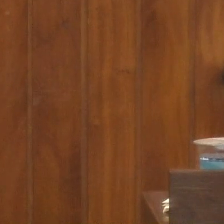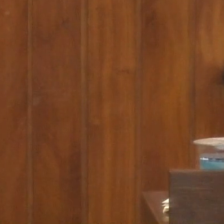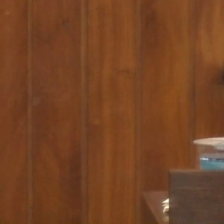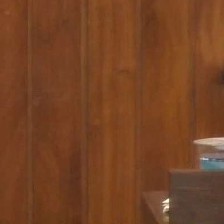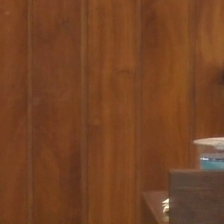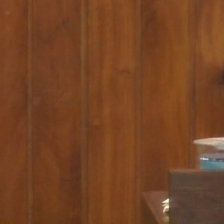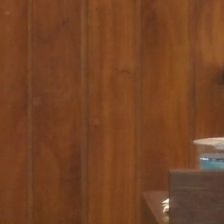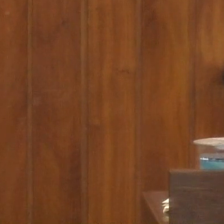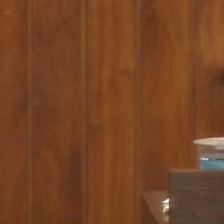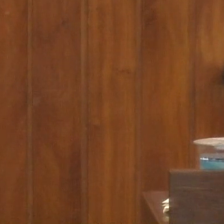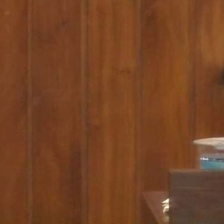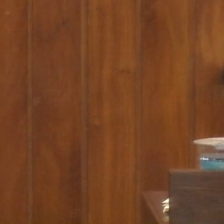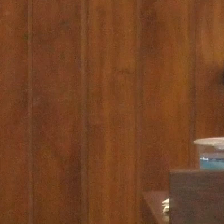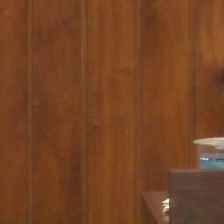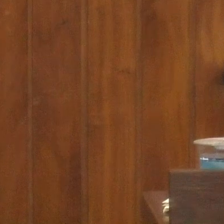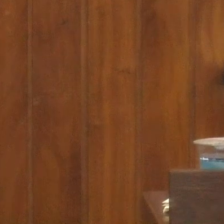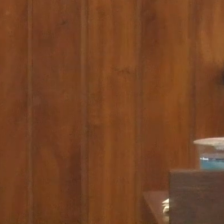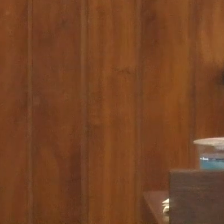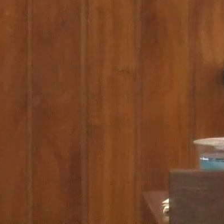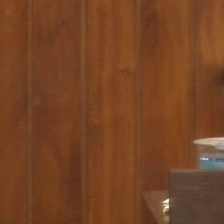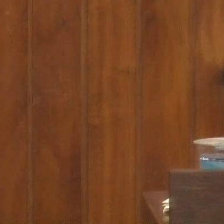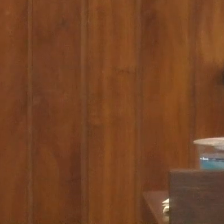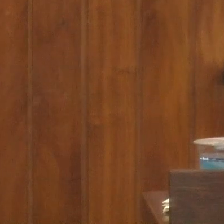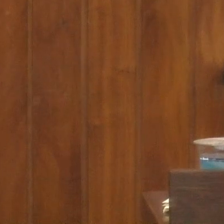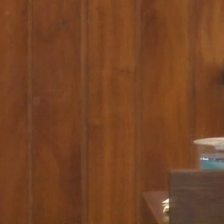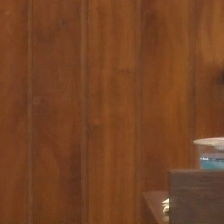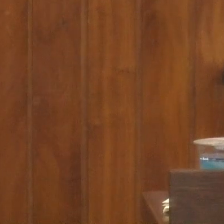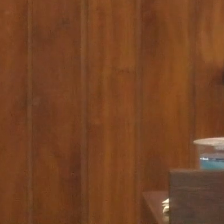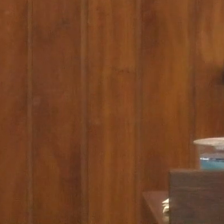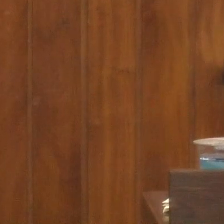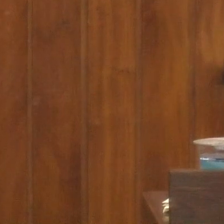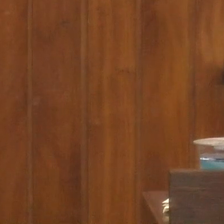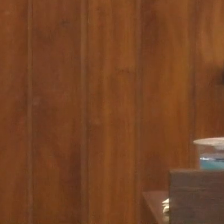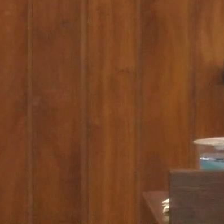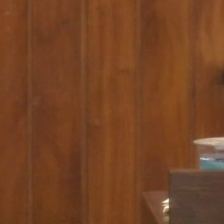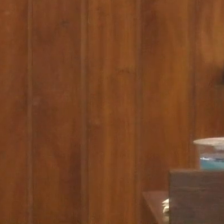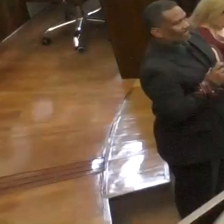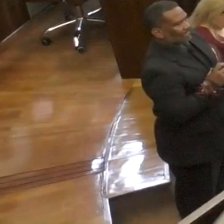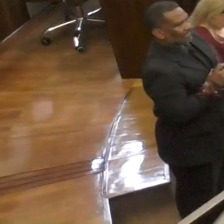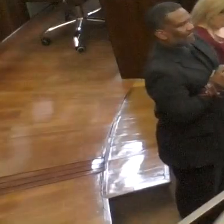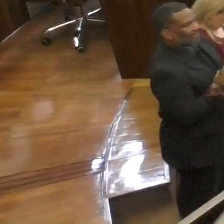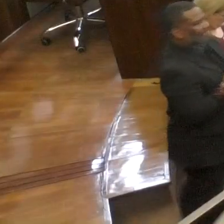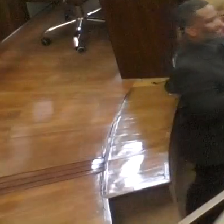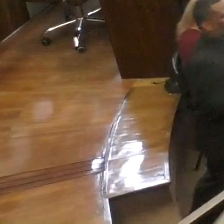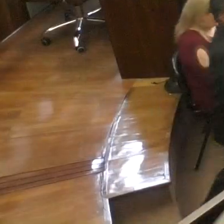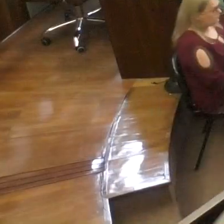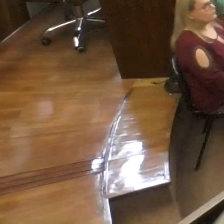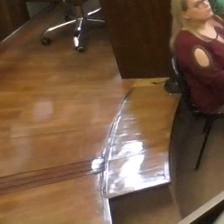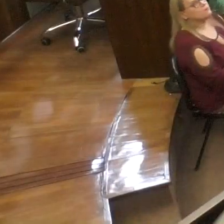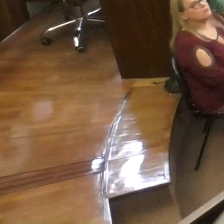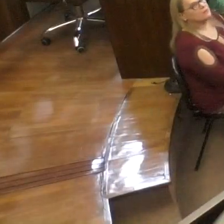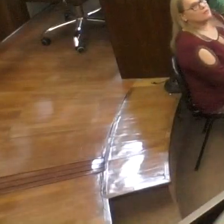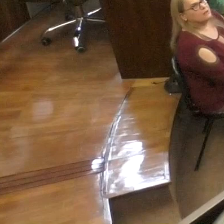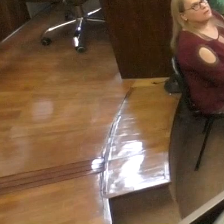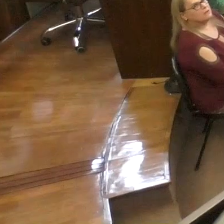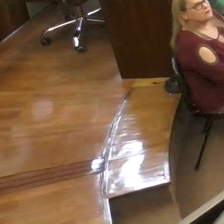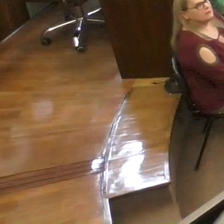vereadora professora Daniela, para assumir a presidência e dirigir os trabalhos desta noite.